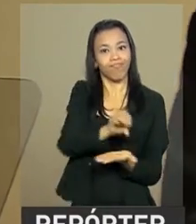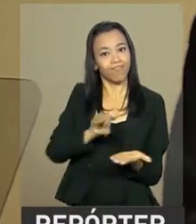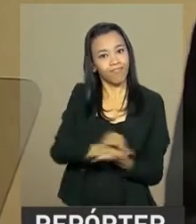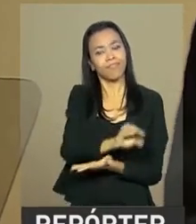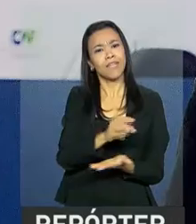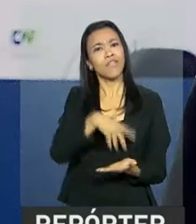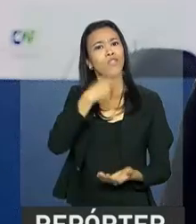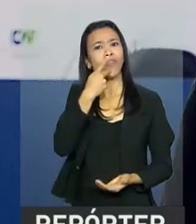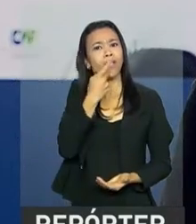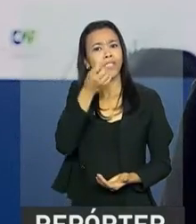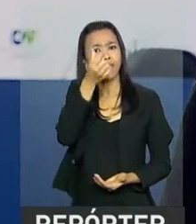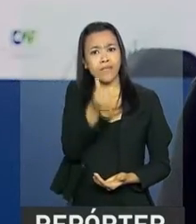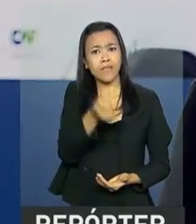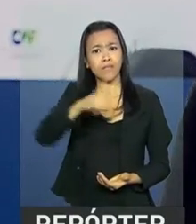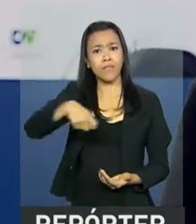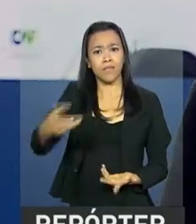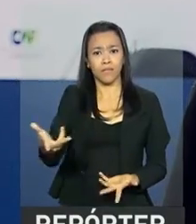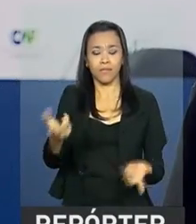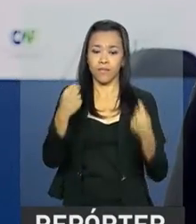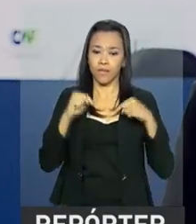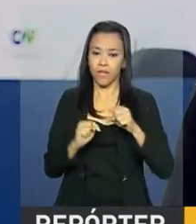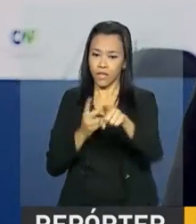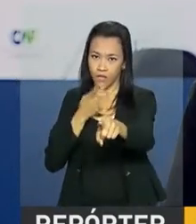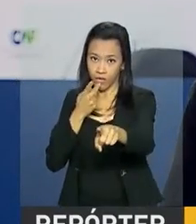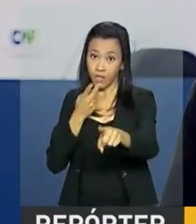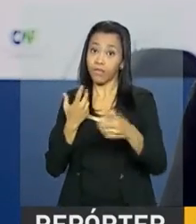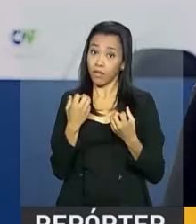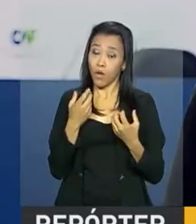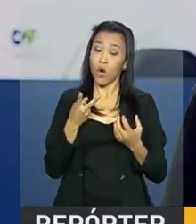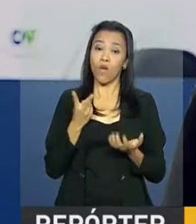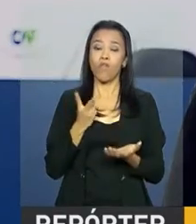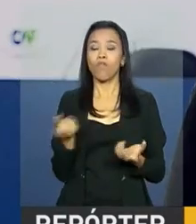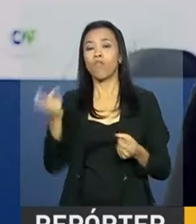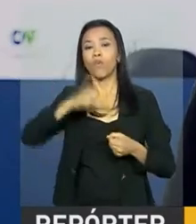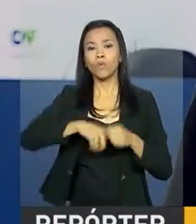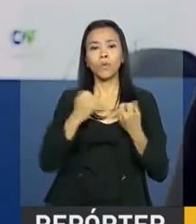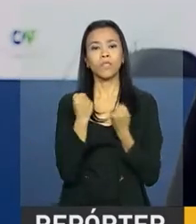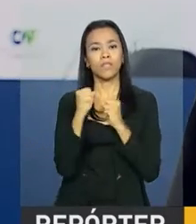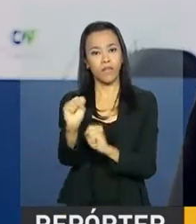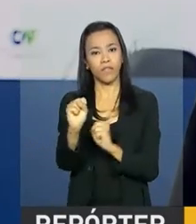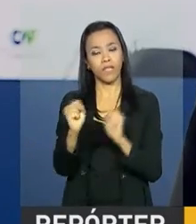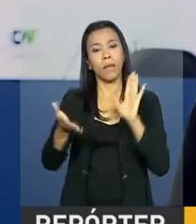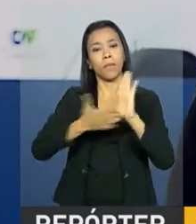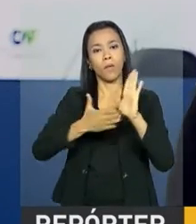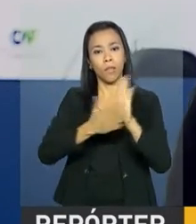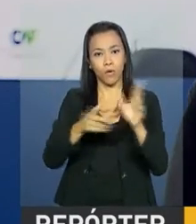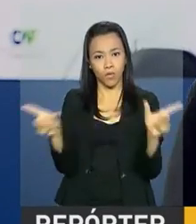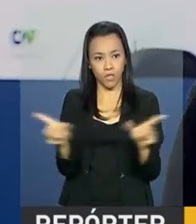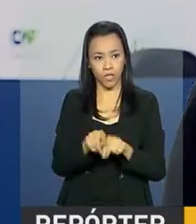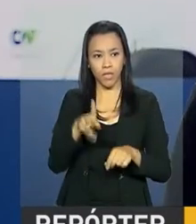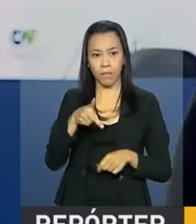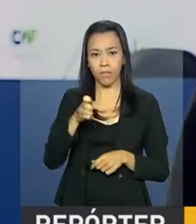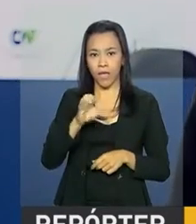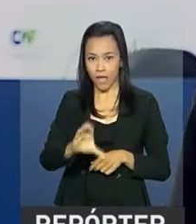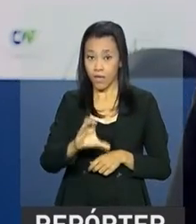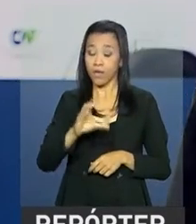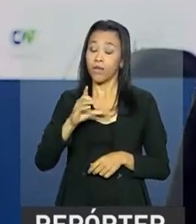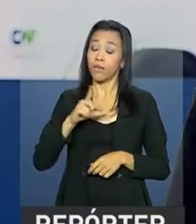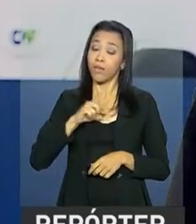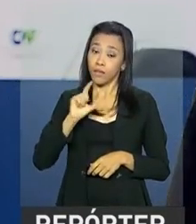seis meses michel temer voltou a defender a aprovação da proposta de emenda à constituição que limita o crescimento